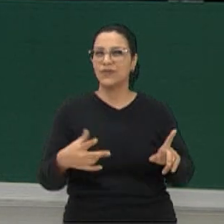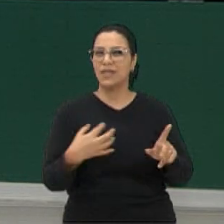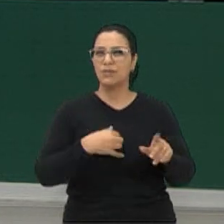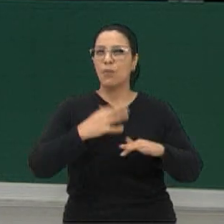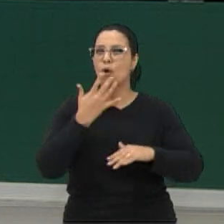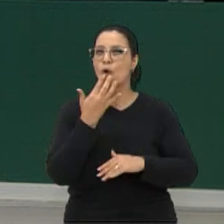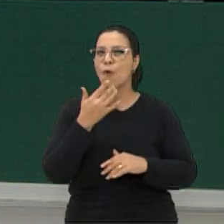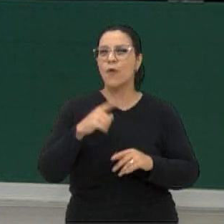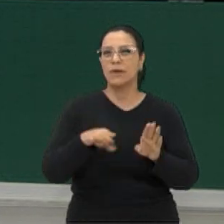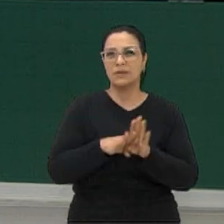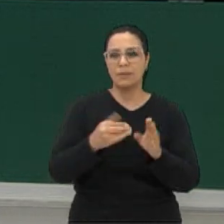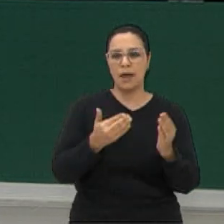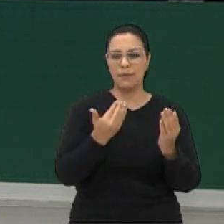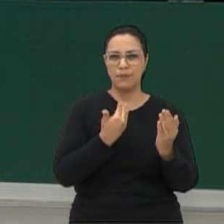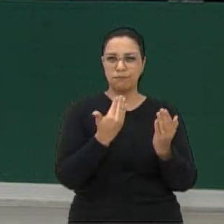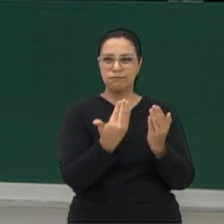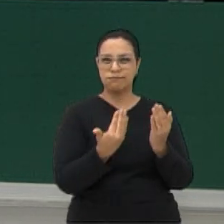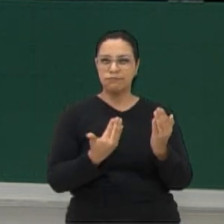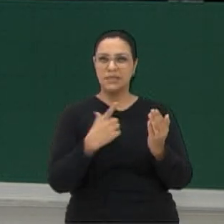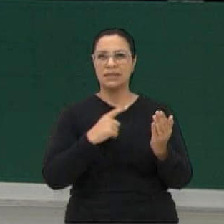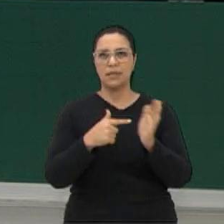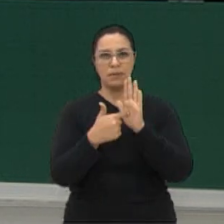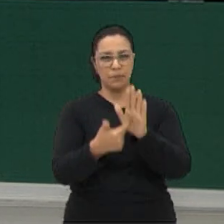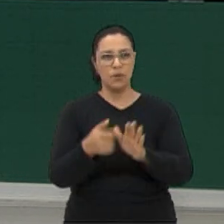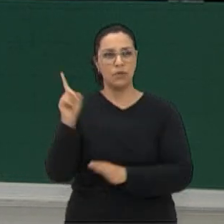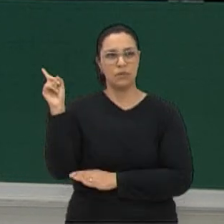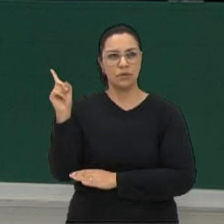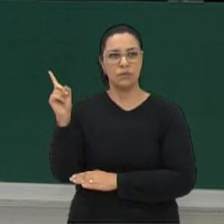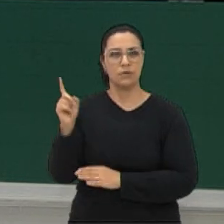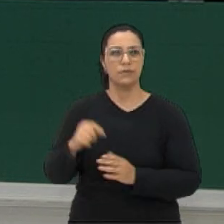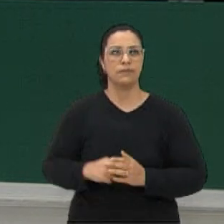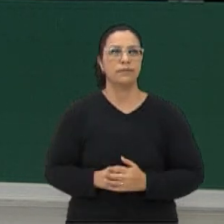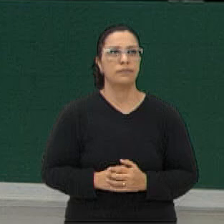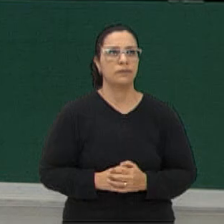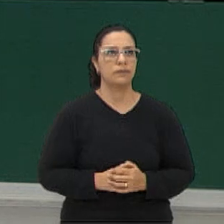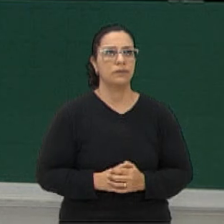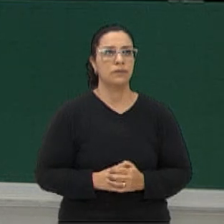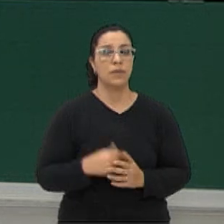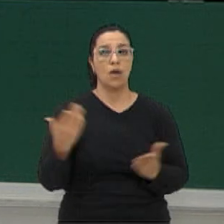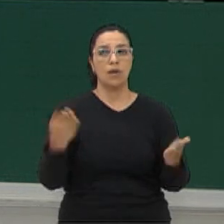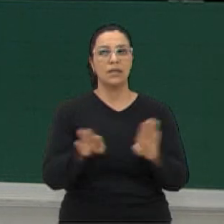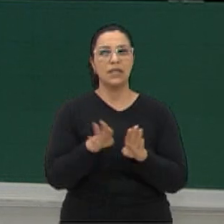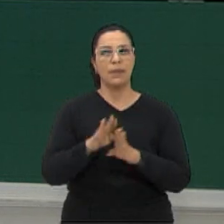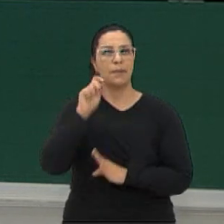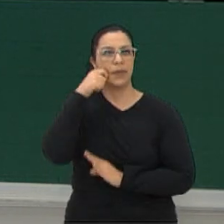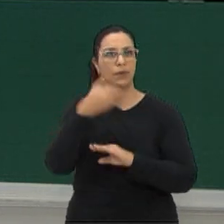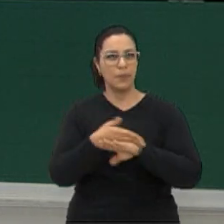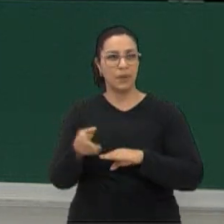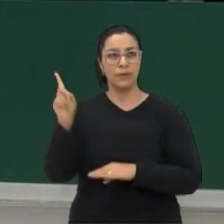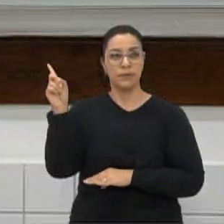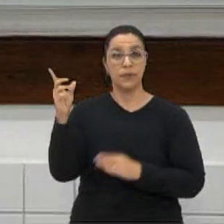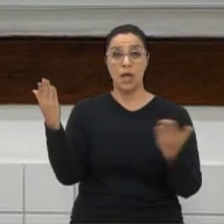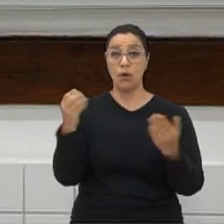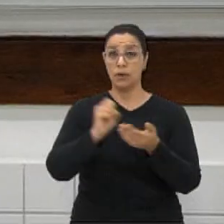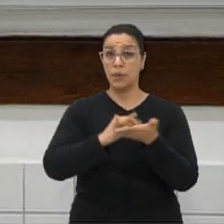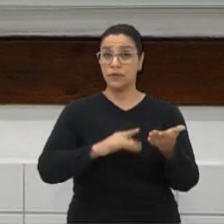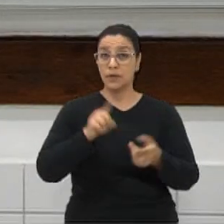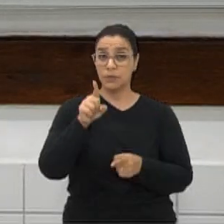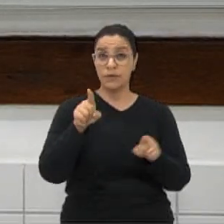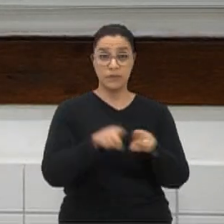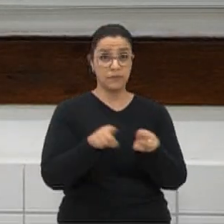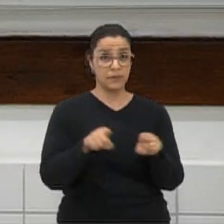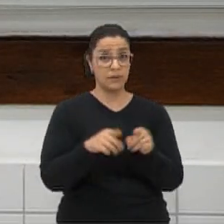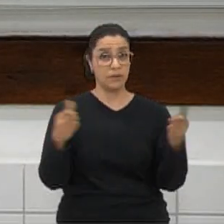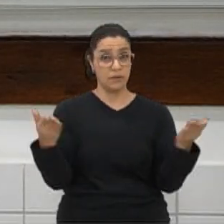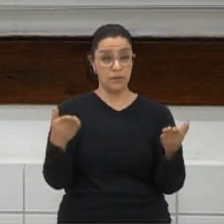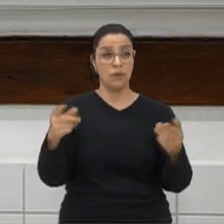de cores e tudo no anterior que a gente viu, mas também ele vai trabalhar outras cores, por exemplo, o monocromático, tá? Bem, aí eu tenho uma última